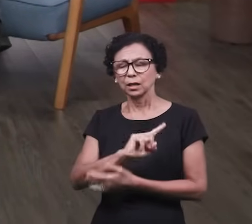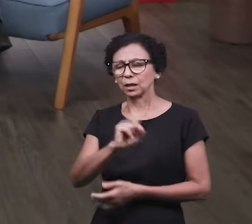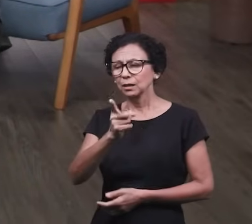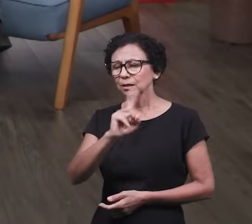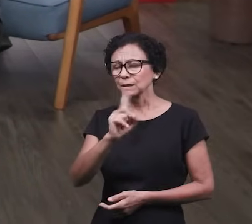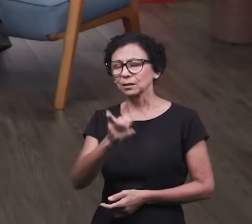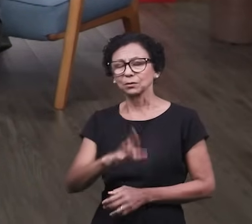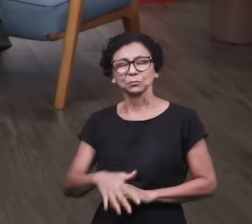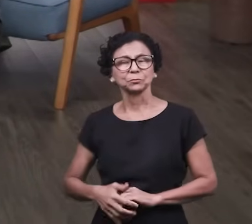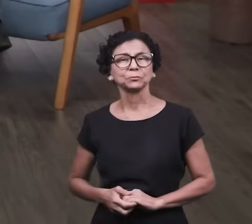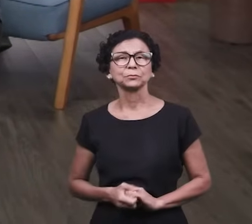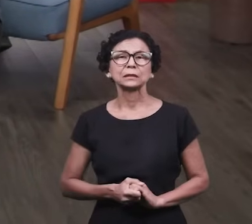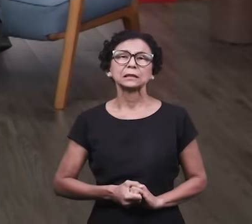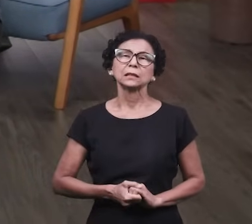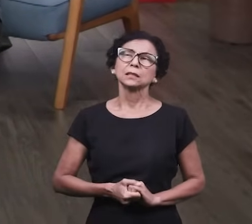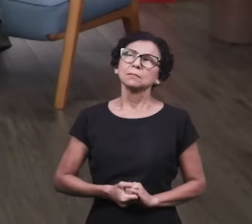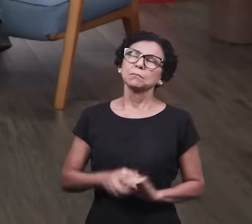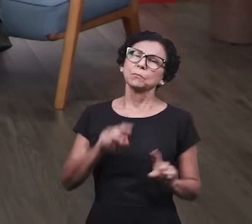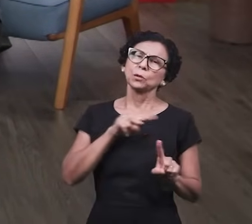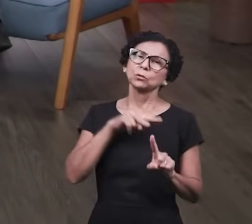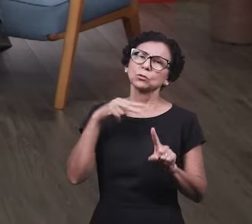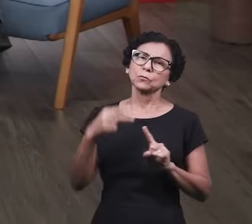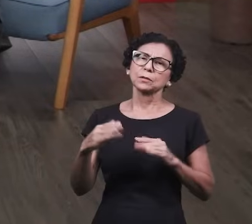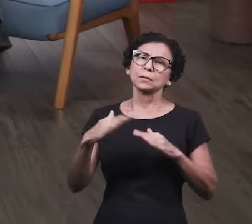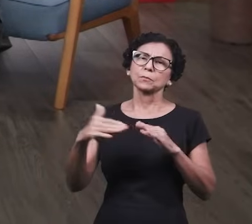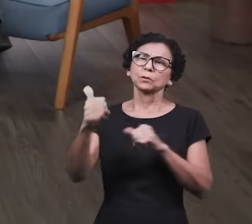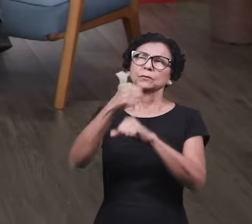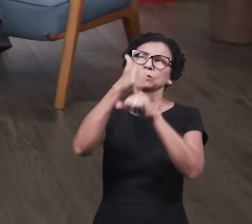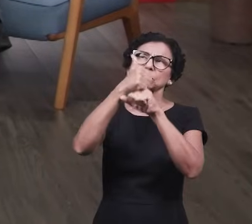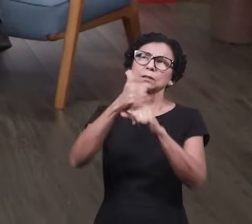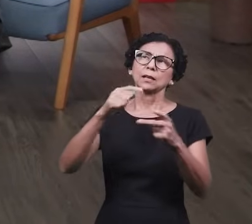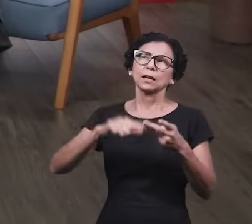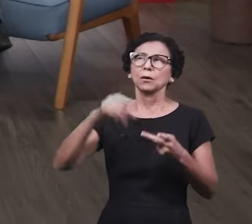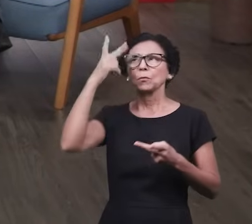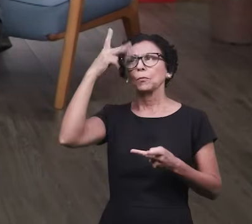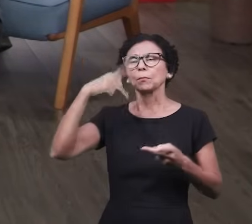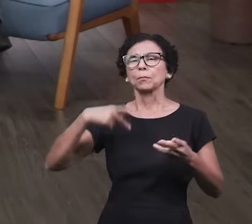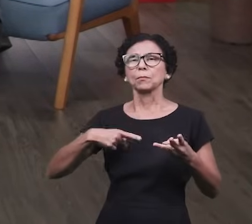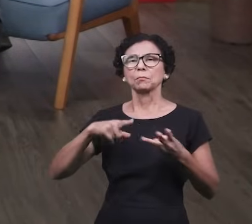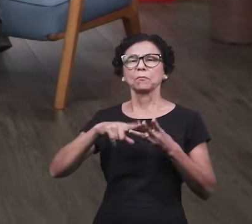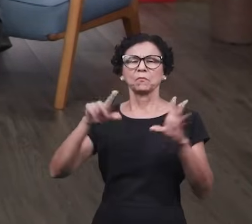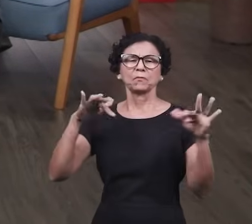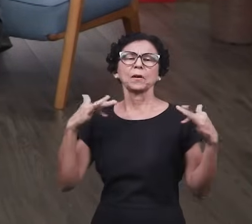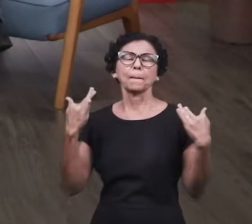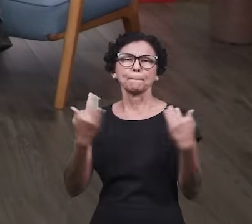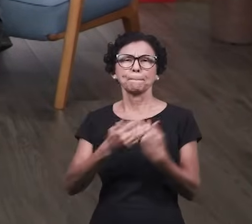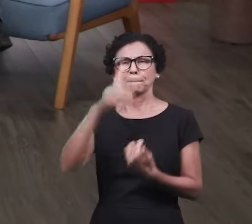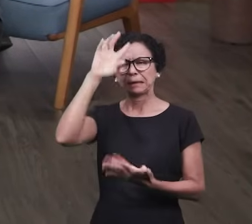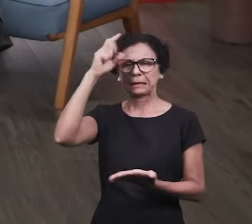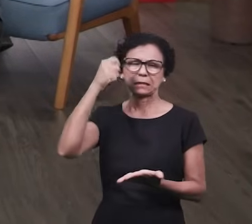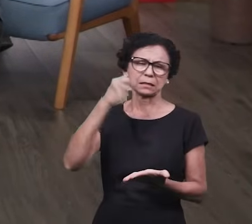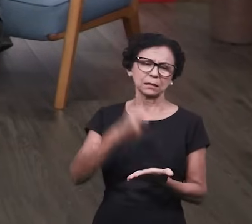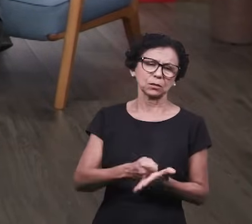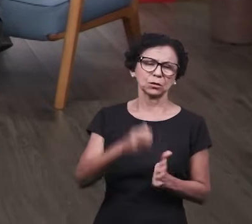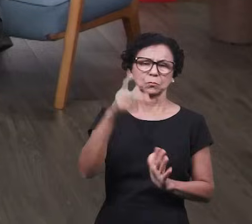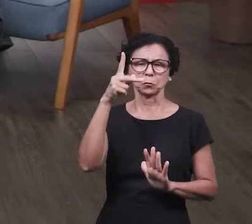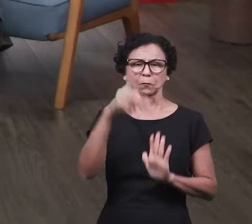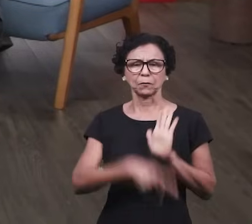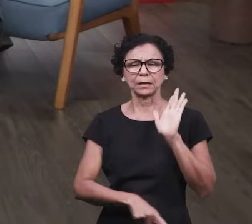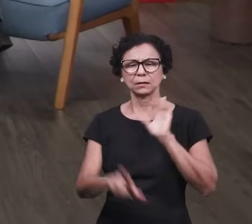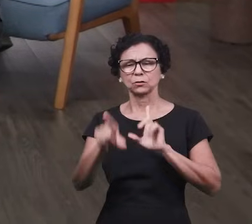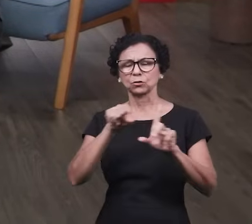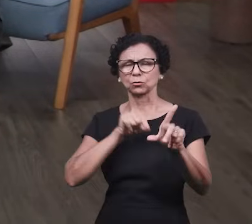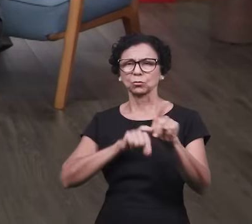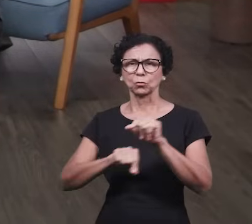nós, seja no aspecto profissional, seja no aspecto humano, familiar, de decisões, de projetos, de